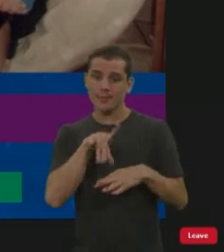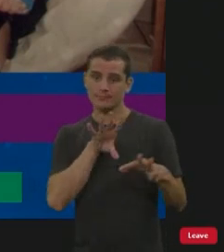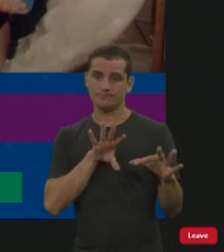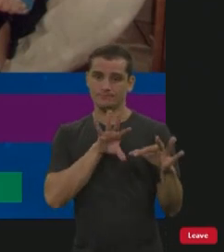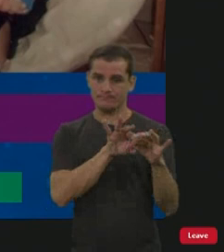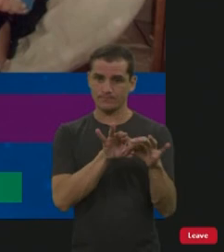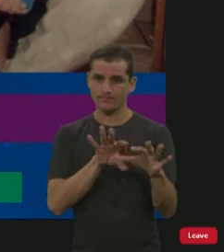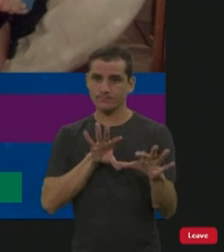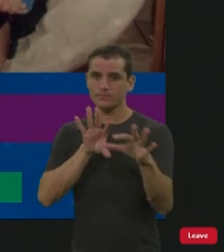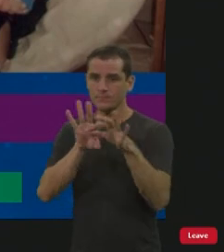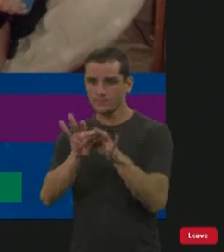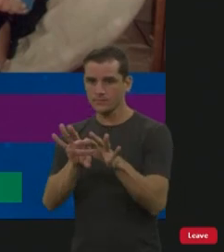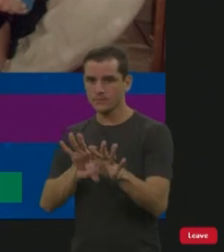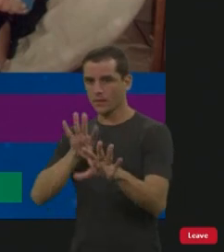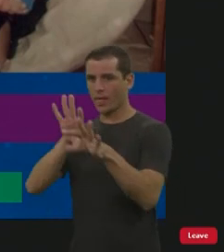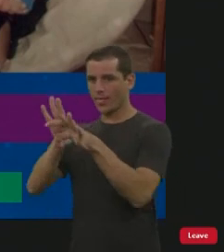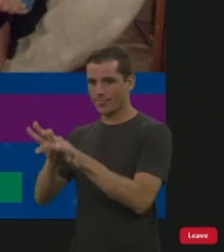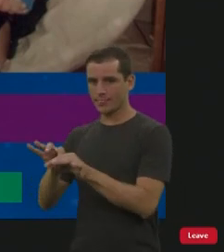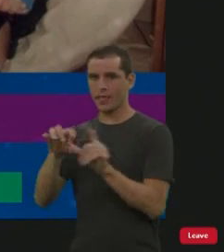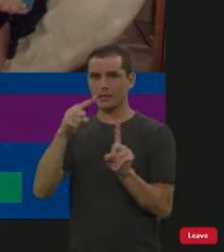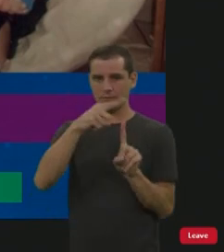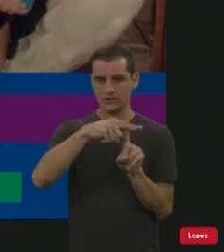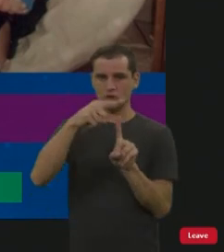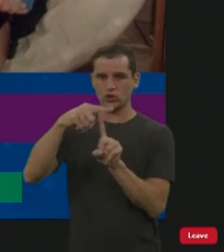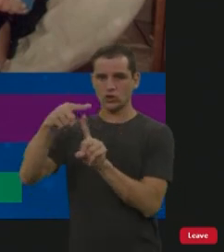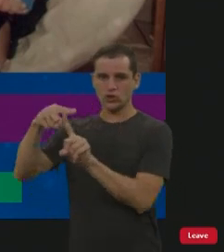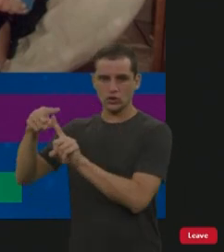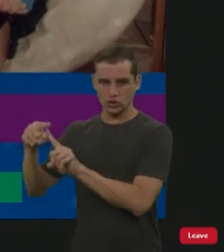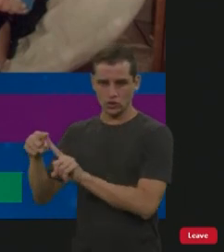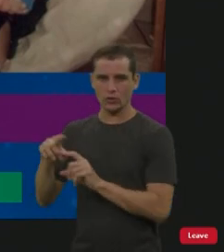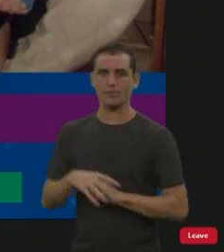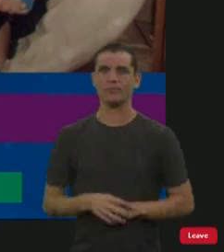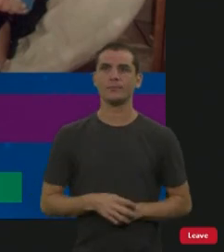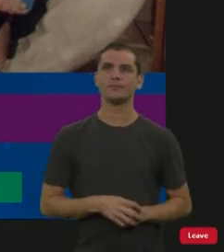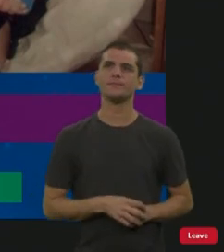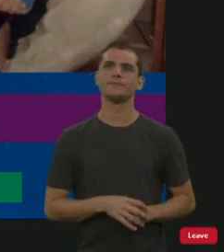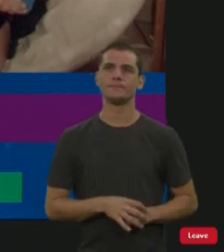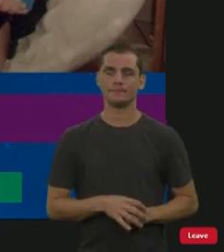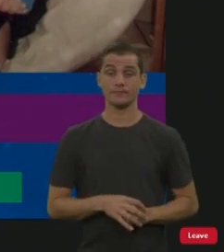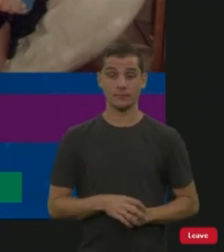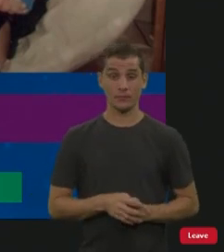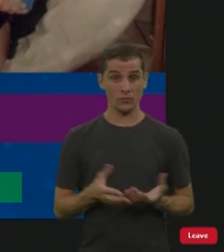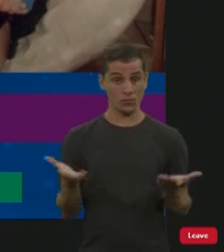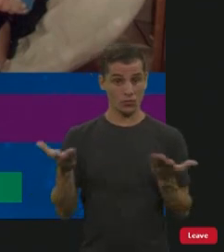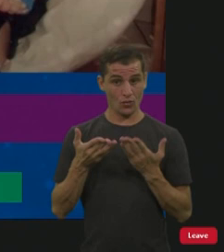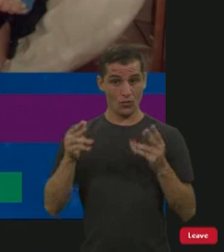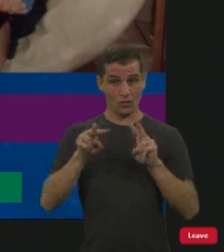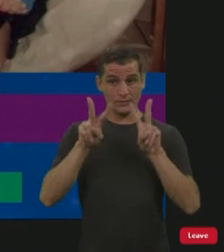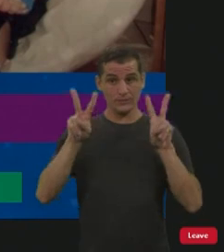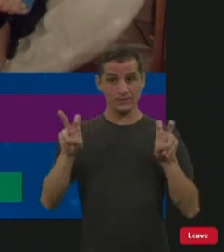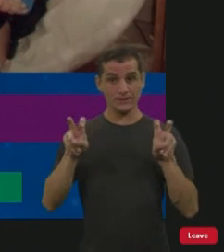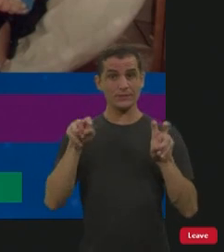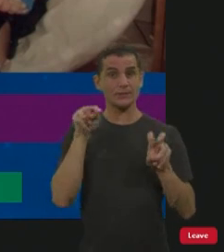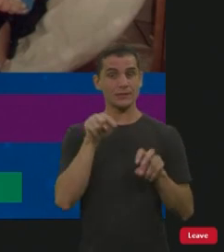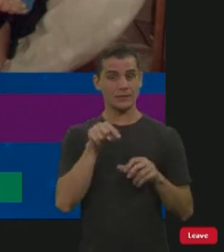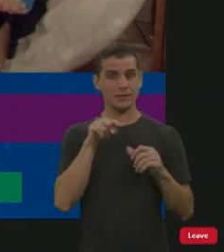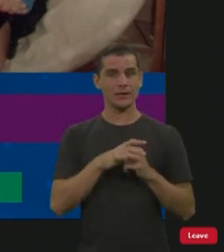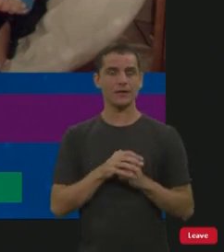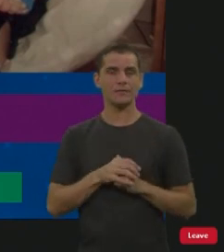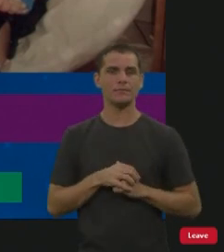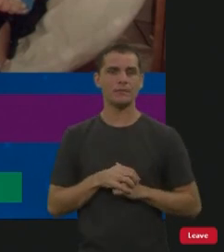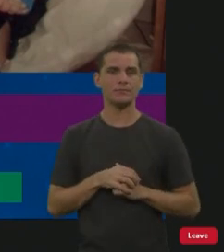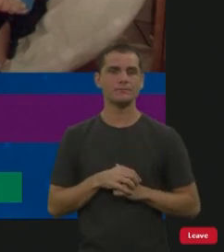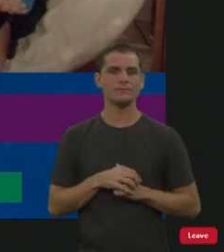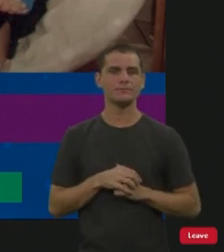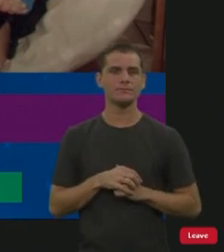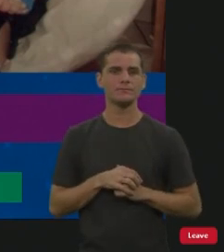de cada um desses tipos de metabolismo, tá? Hoje eu vou comentar aqui para vocês um pouco, né? Prometo que vou falar o